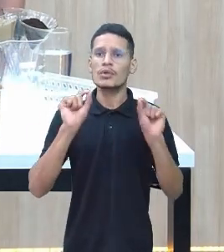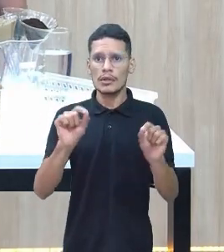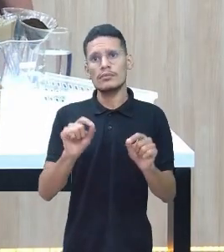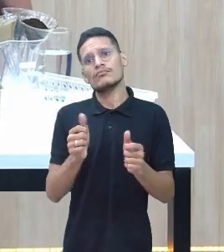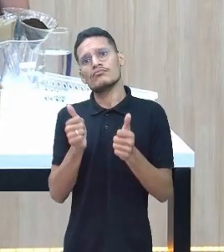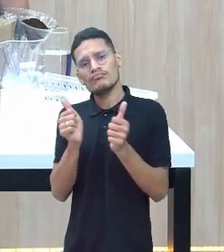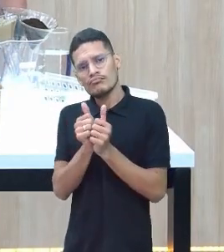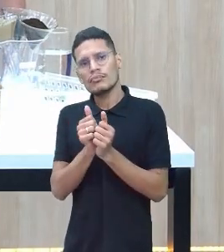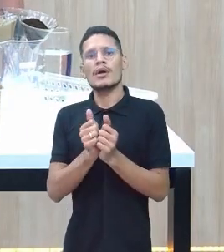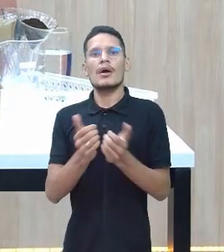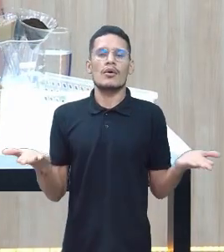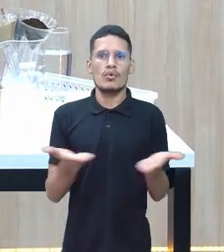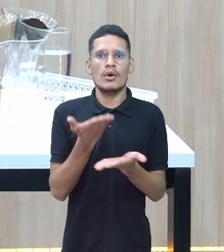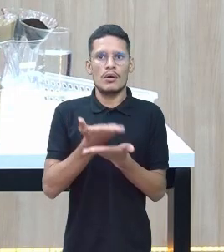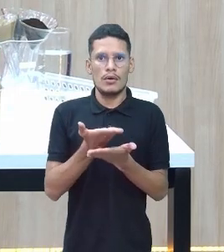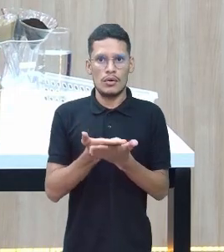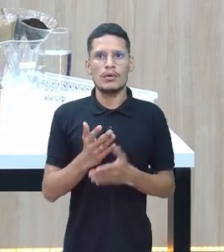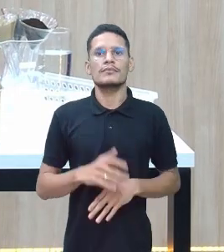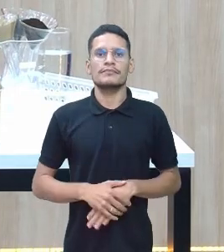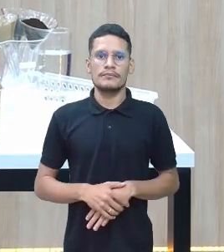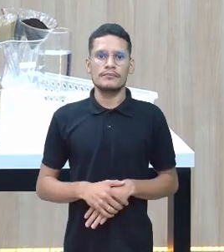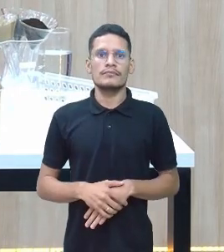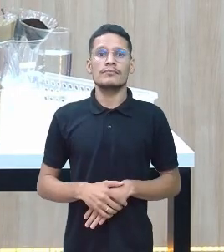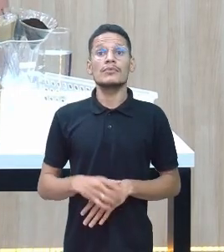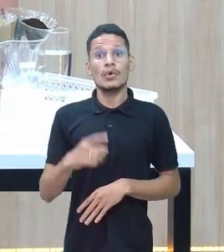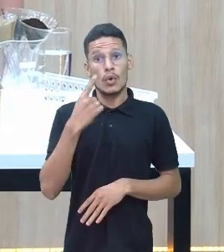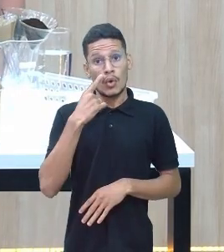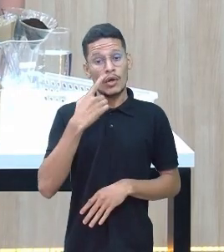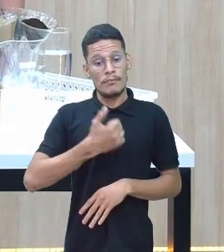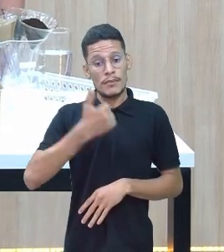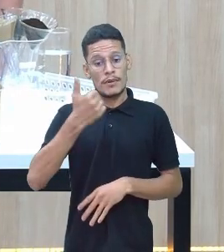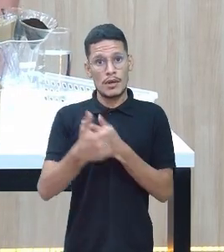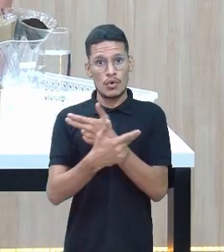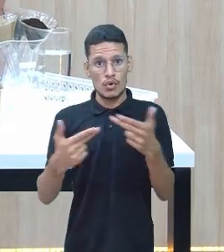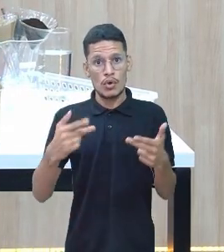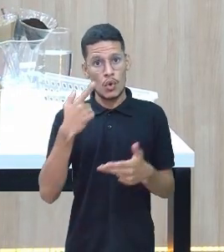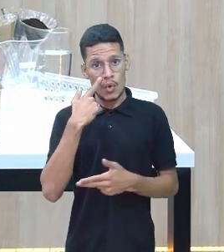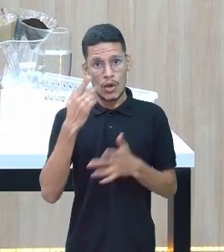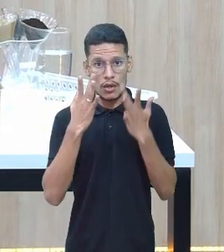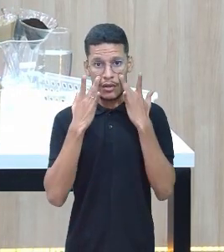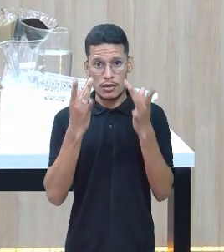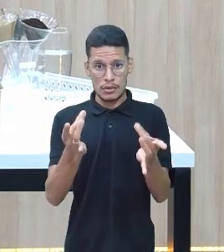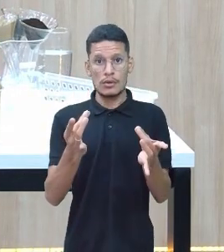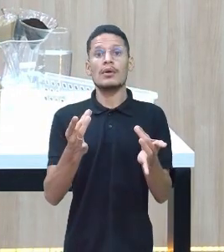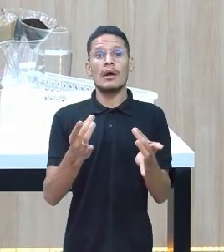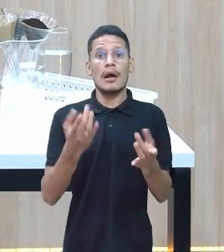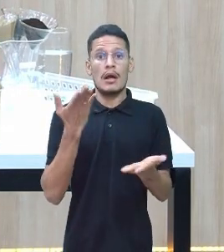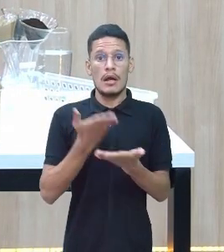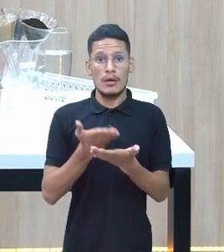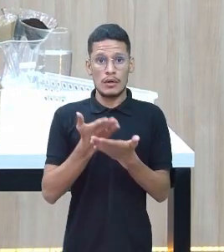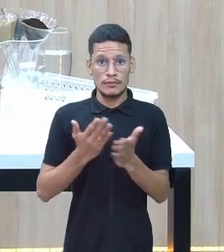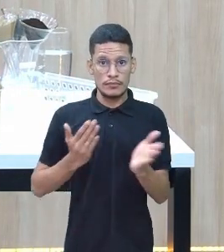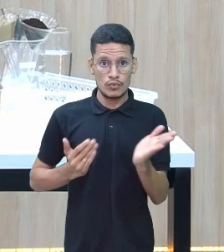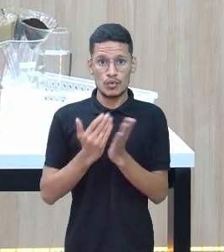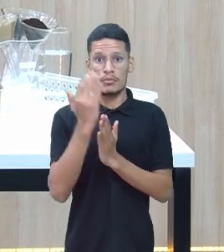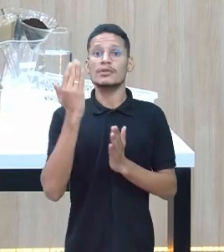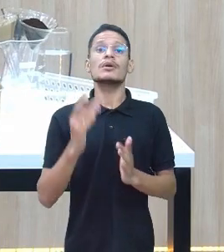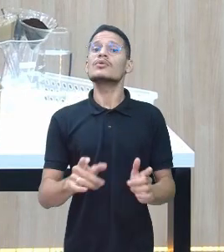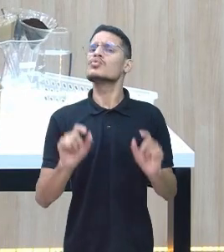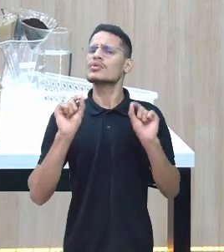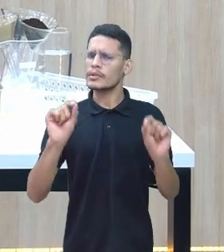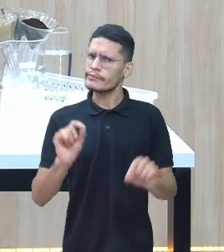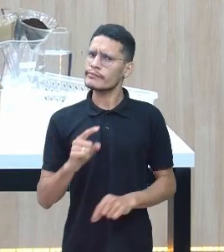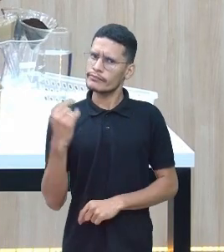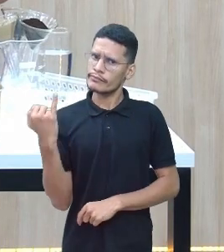aí nessa aula de hoje. Vamos lá? Primeira coisa, né? Atenção, a aula vai começar. É importante que